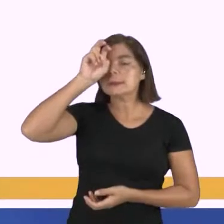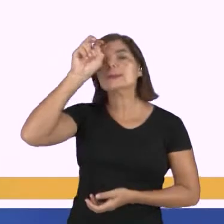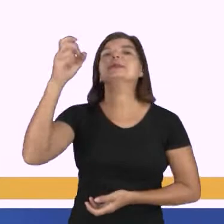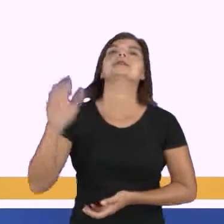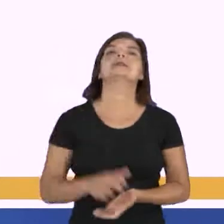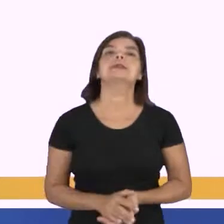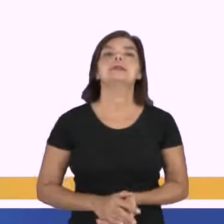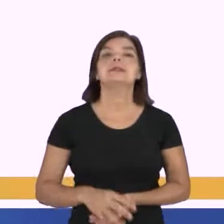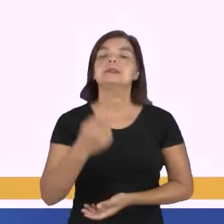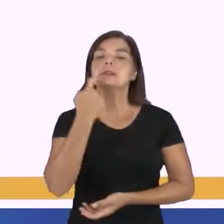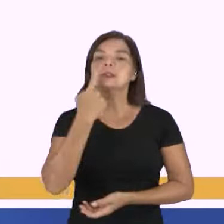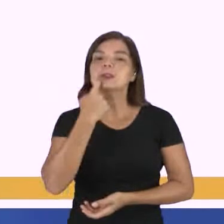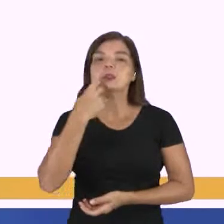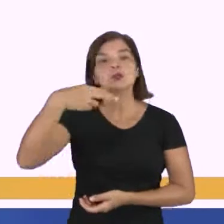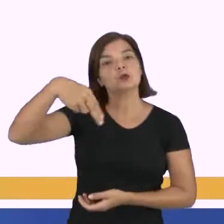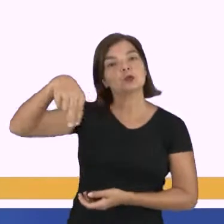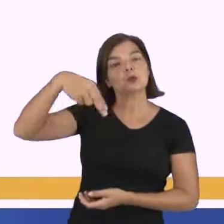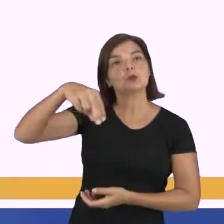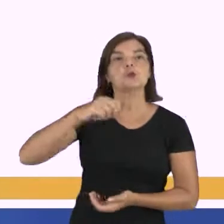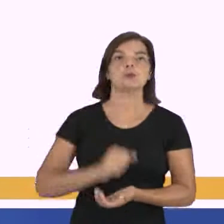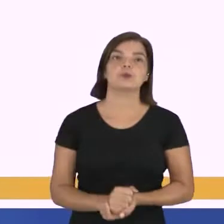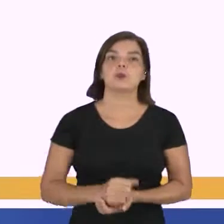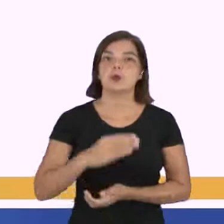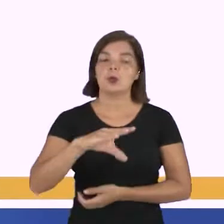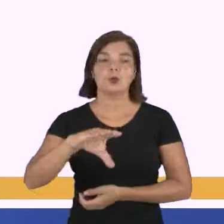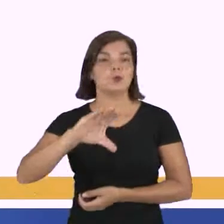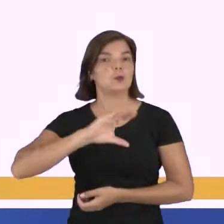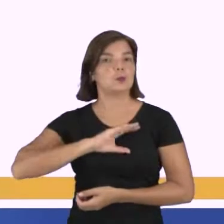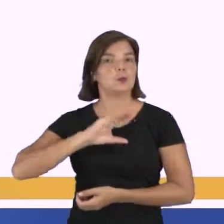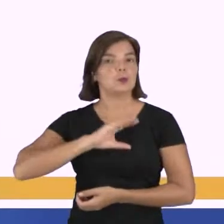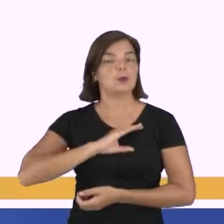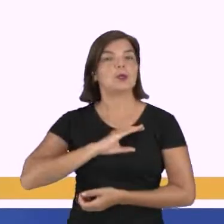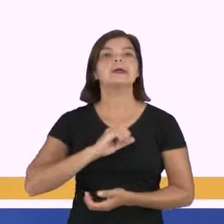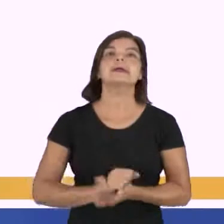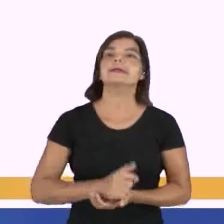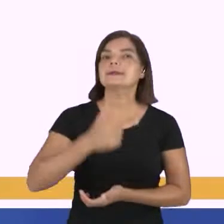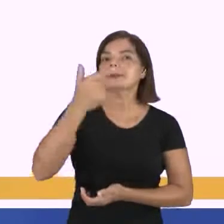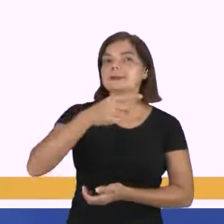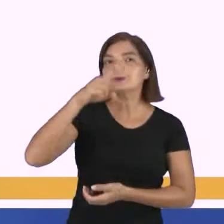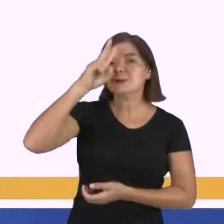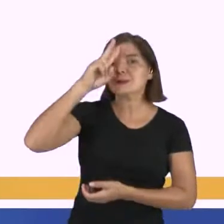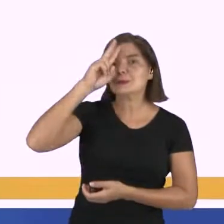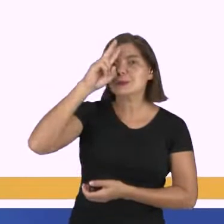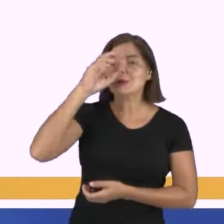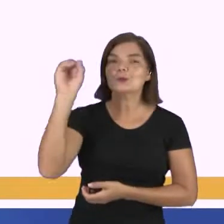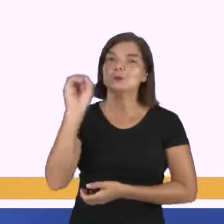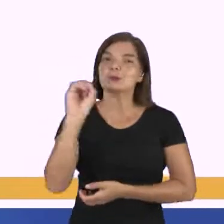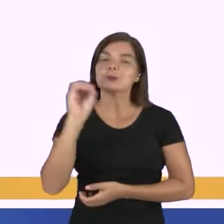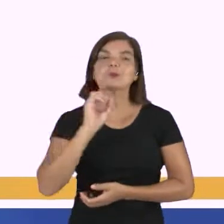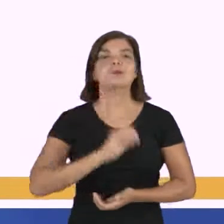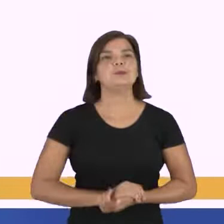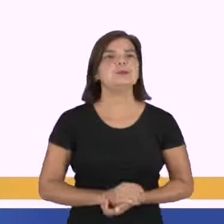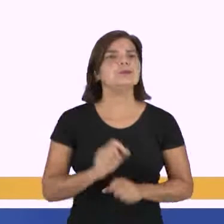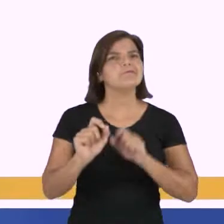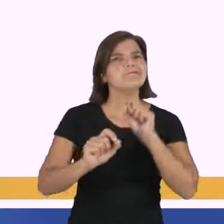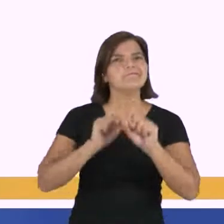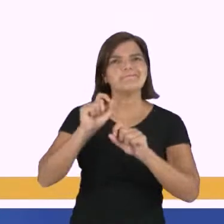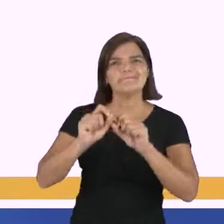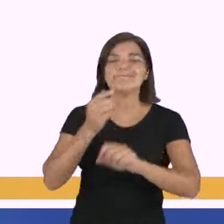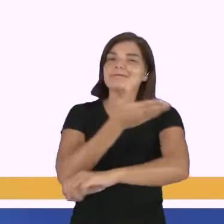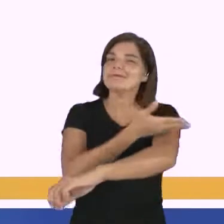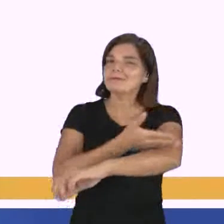no Canadá é celebrado no Second Monday of October, que é a segunda-feira de outubro. Trata-se de um dos